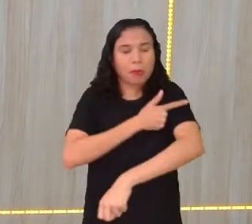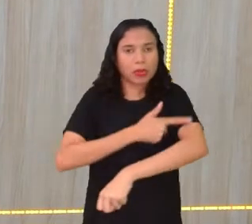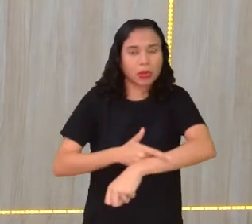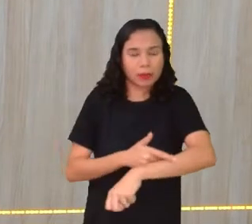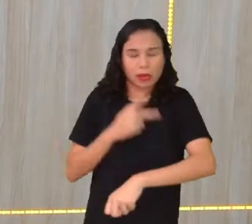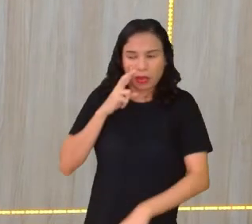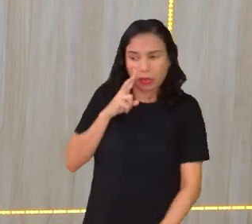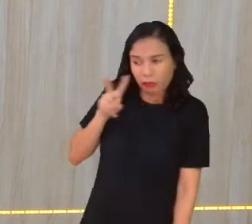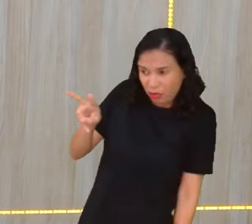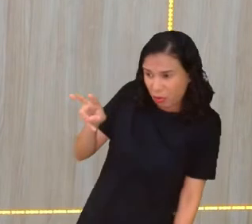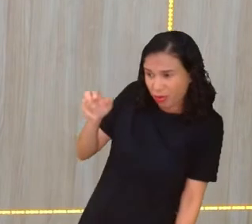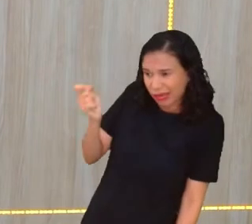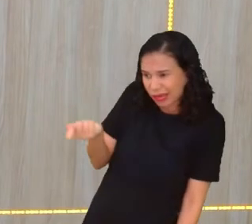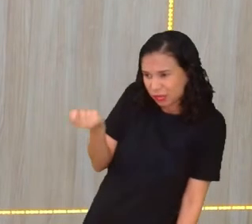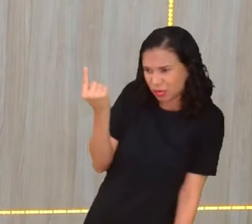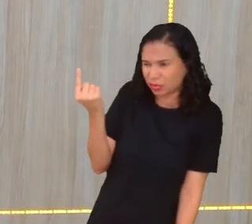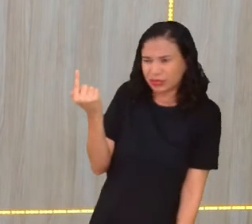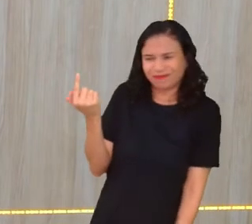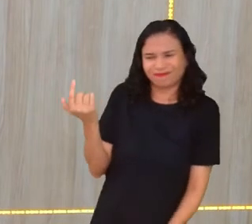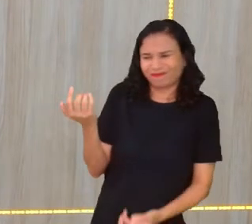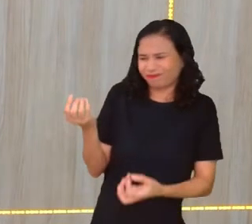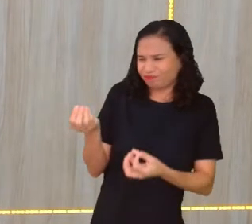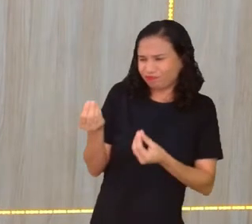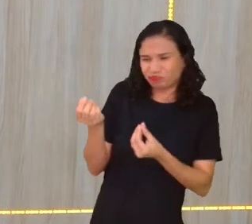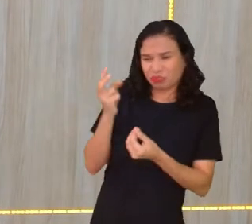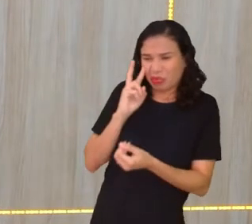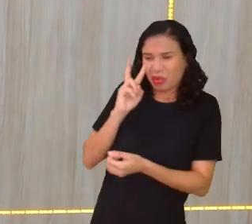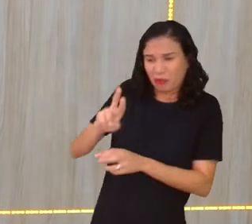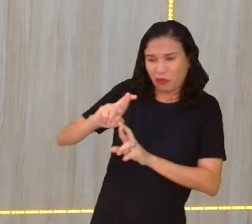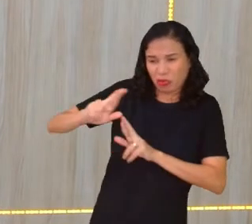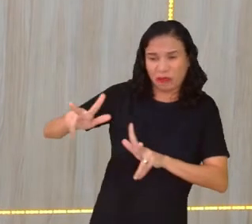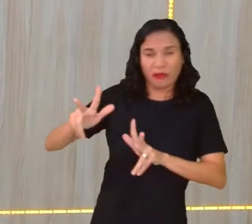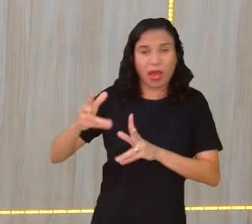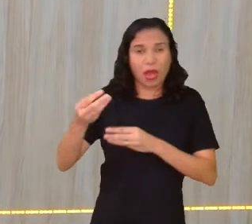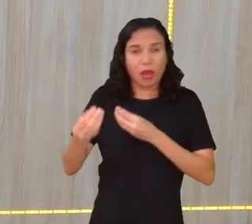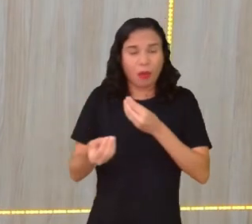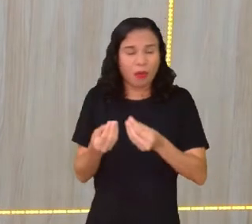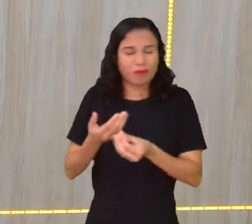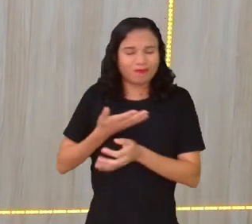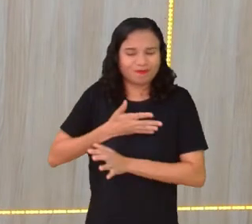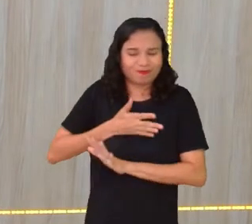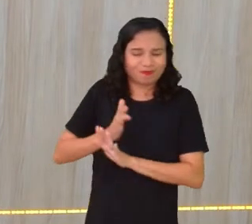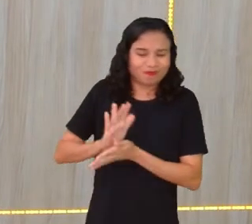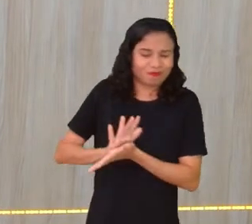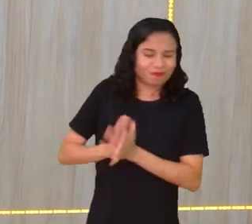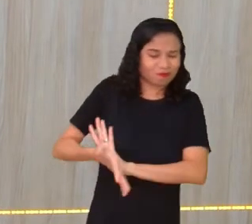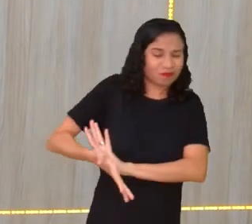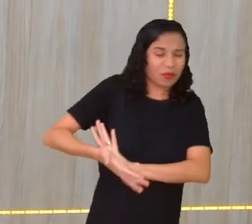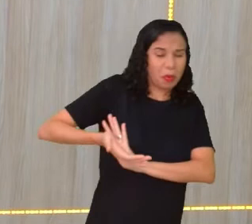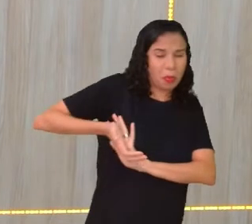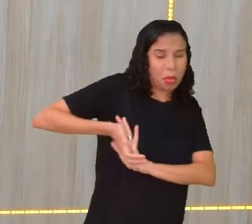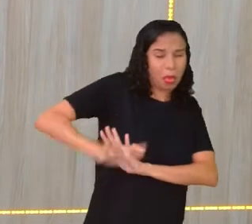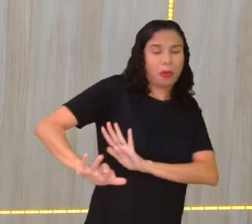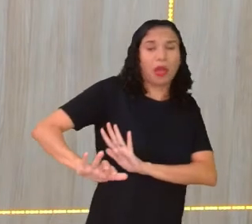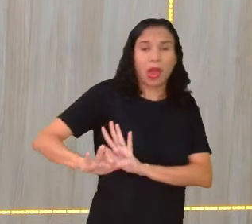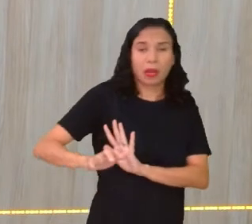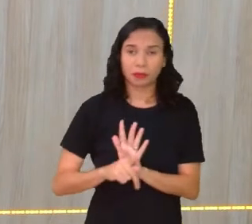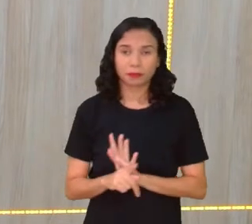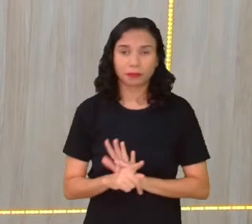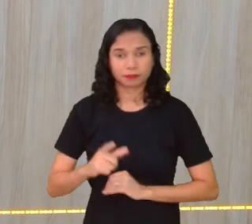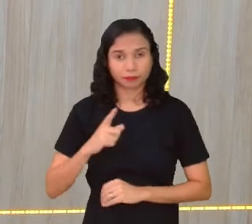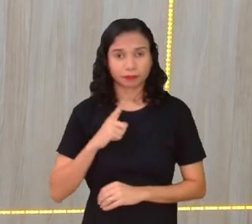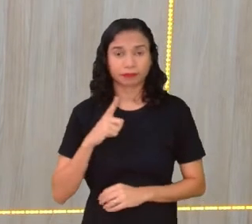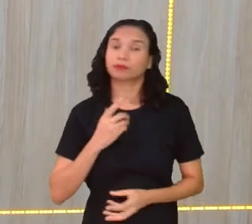como algo estranho, né, e gerar ali uma aversão, uma ojeriza, aquilo, né, um